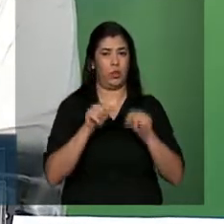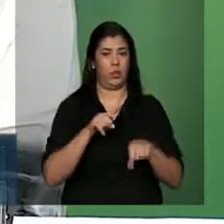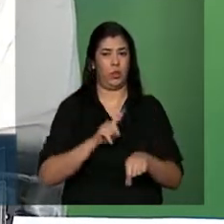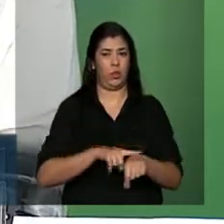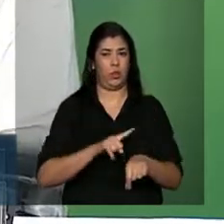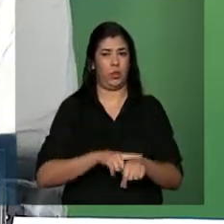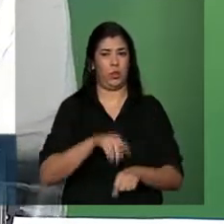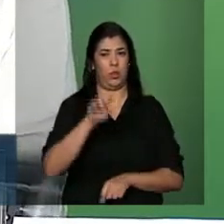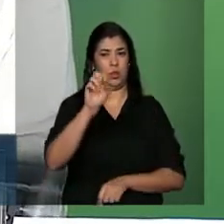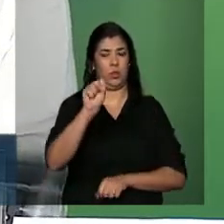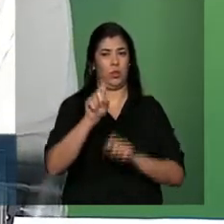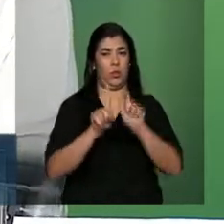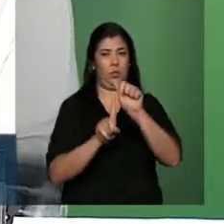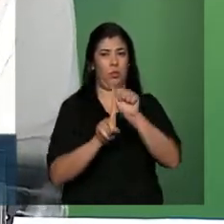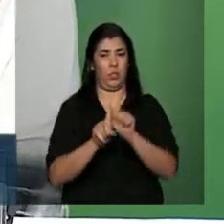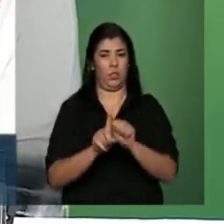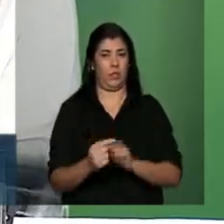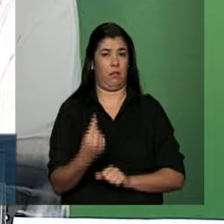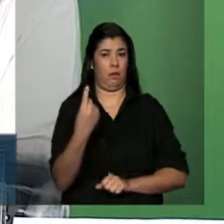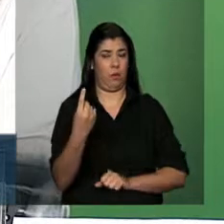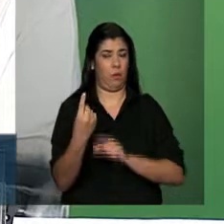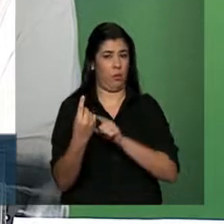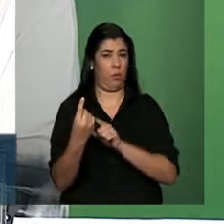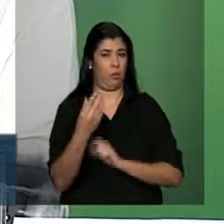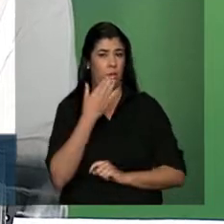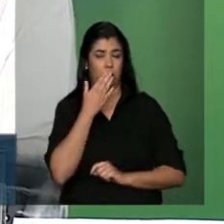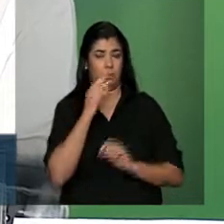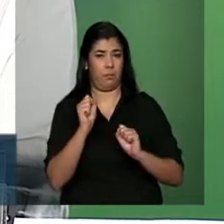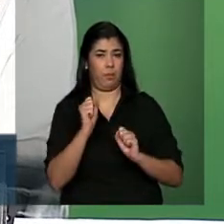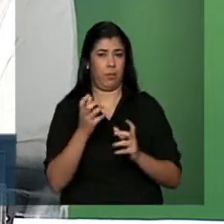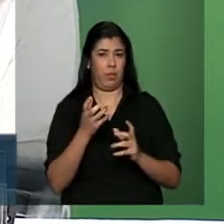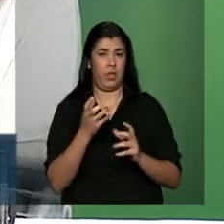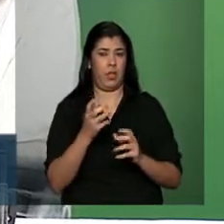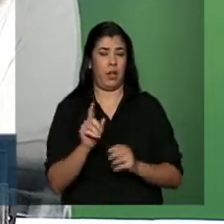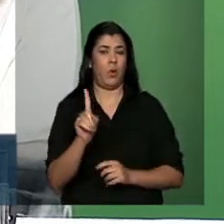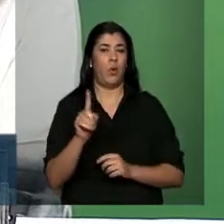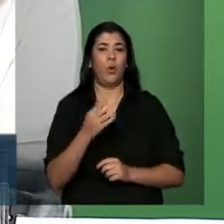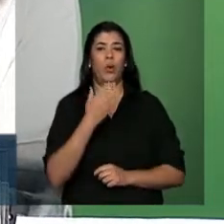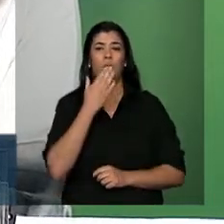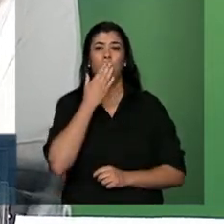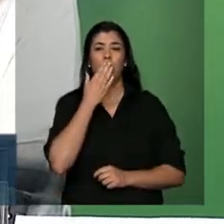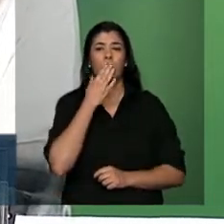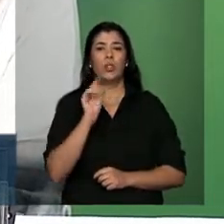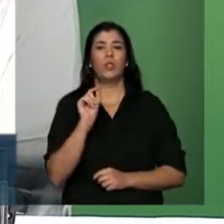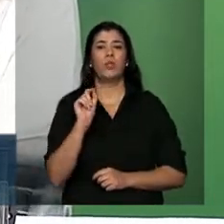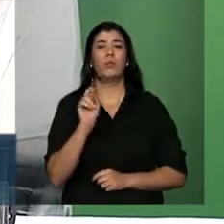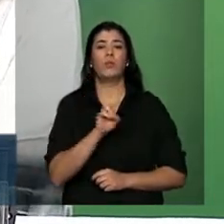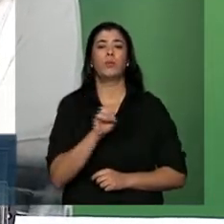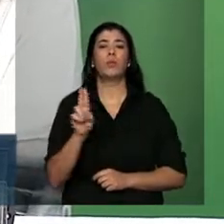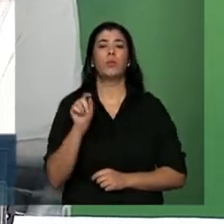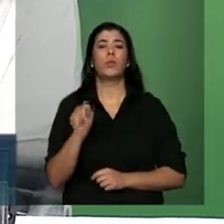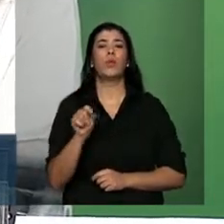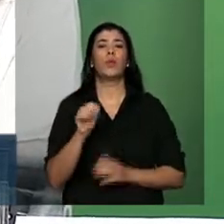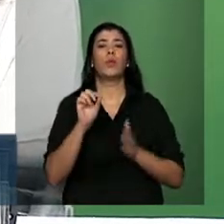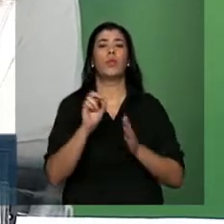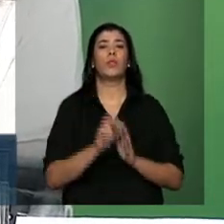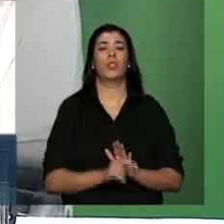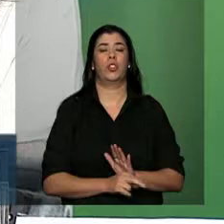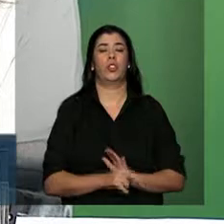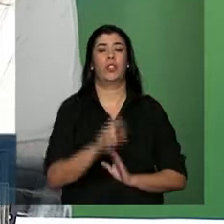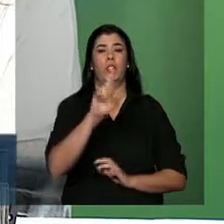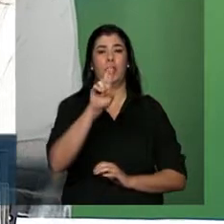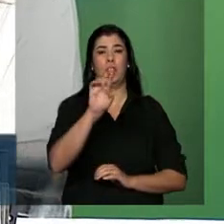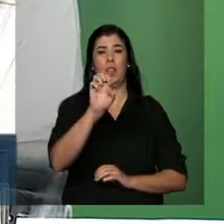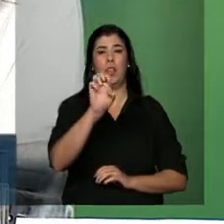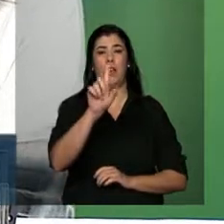Então, um tipo de produto levará 8 meses, não de produto, é o tipo de registro de